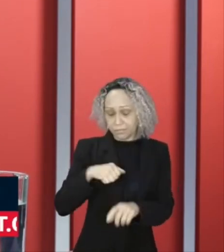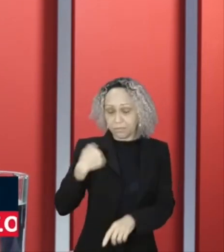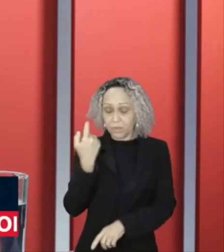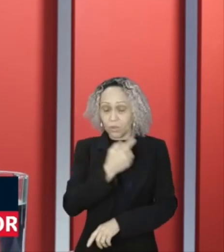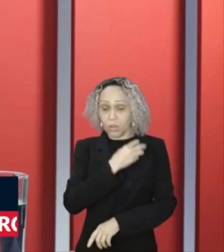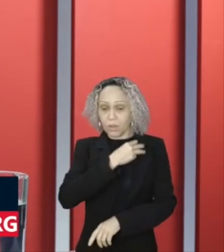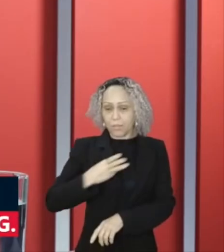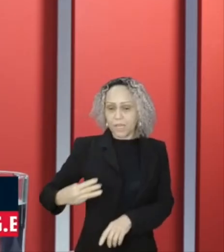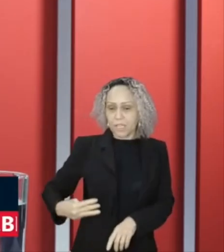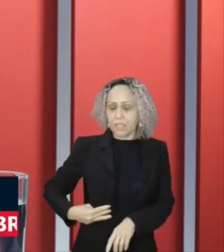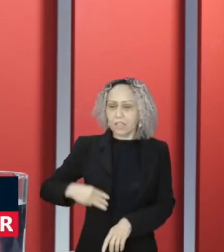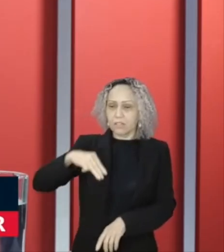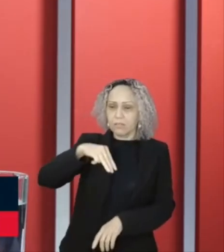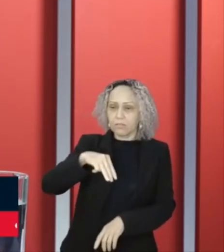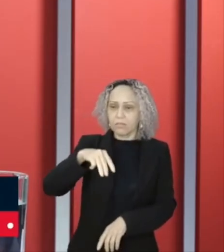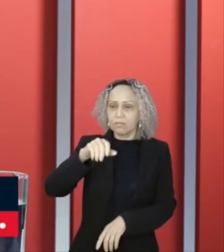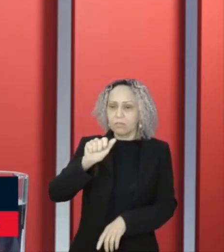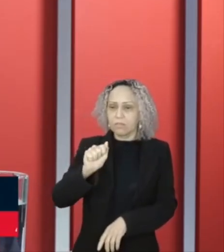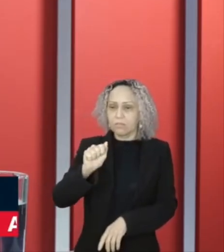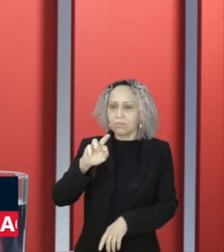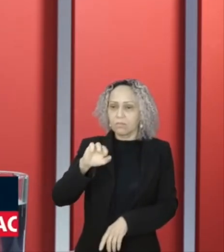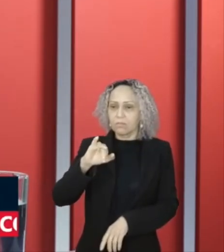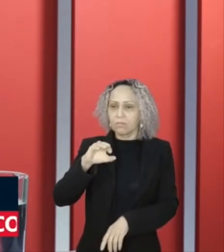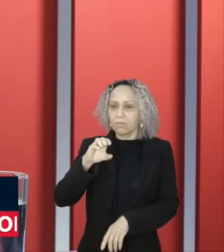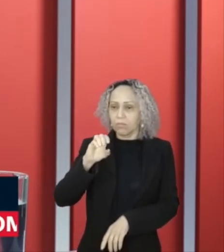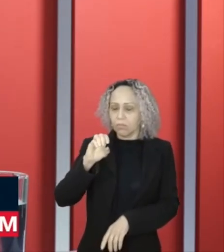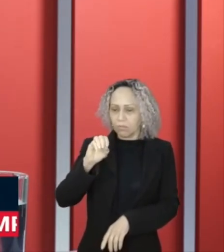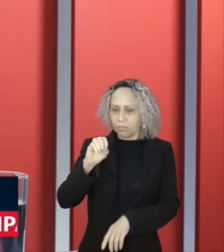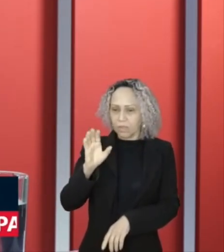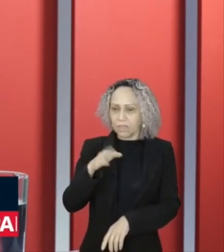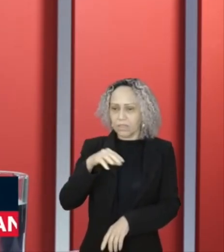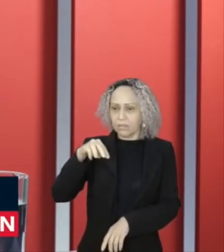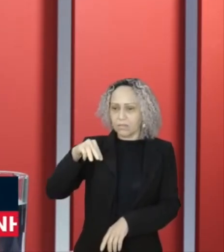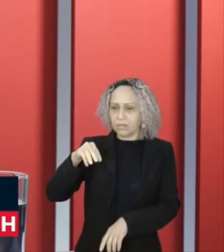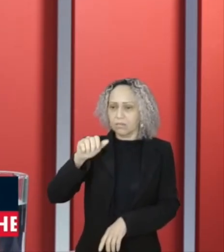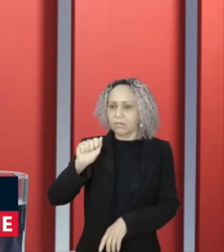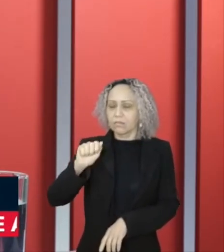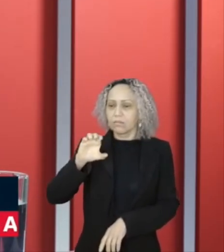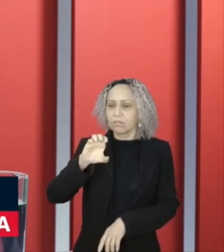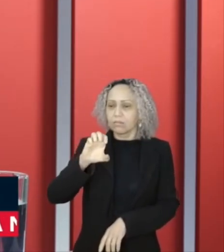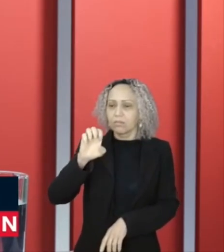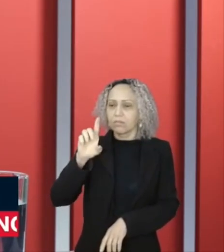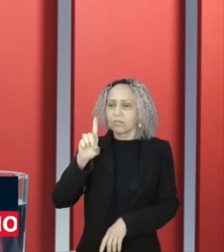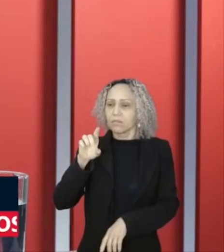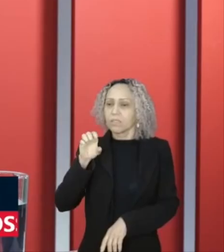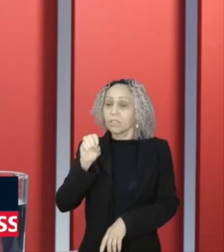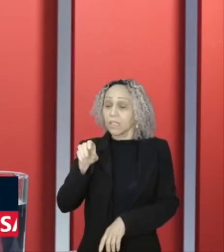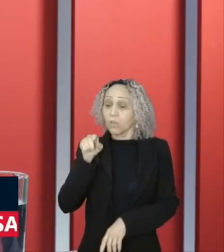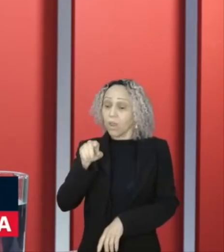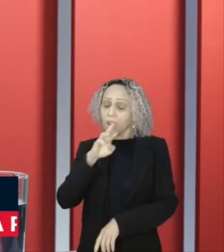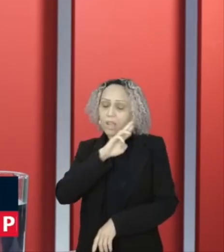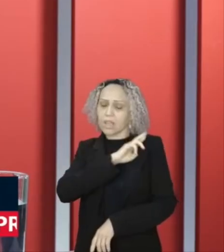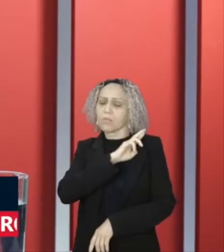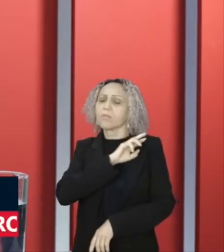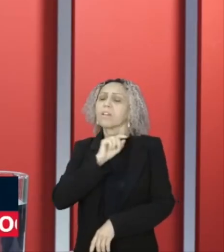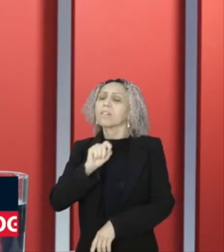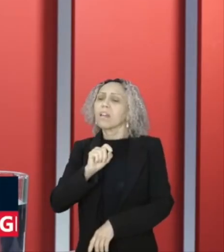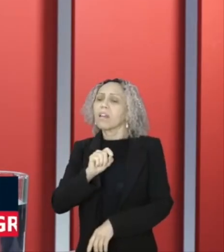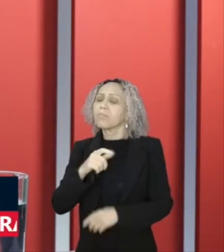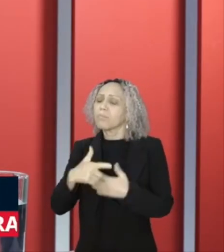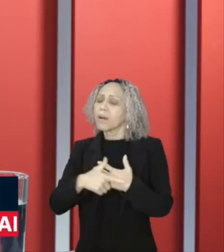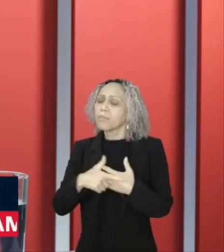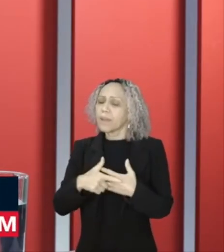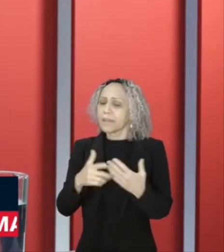encarregado de coordenar na esplanada essa política nacional de